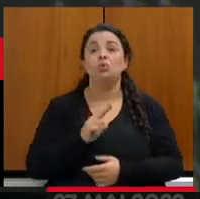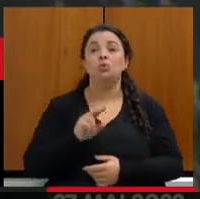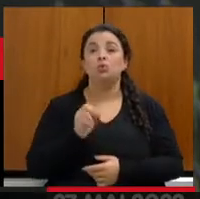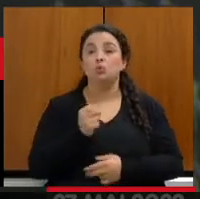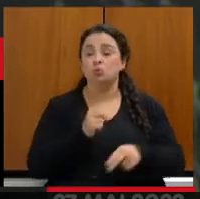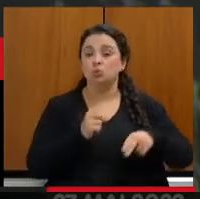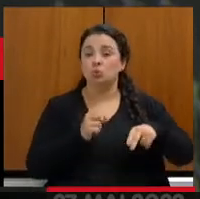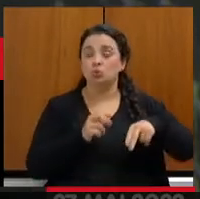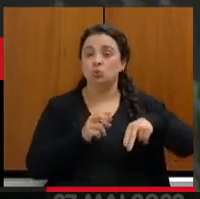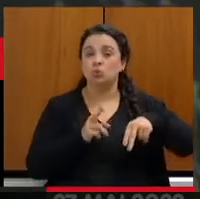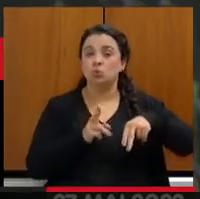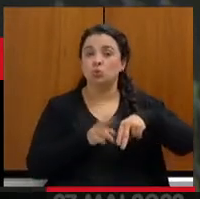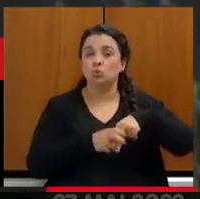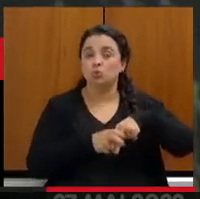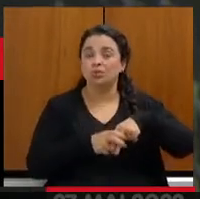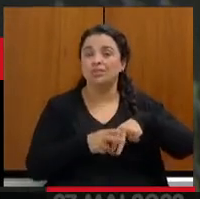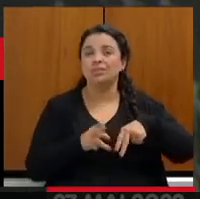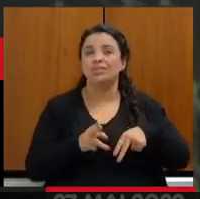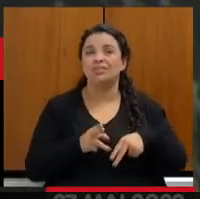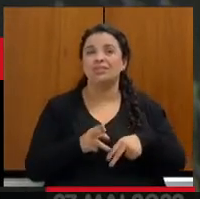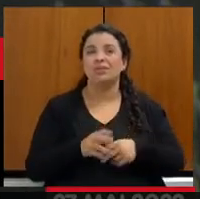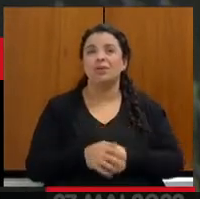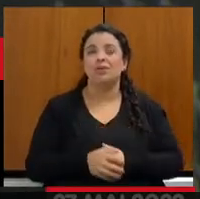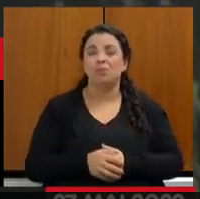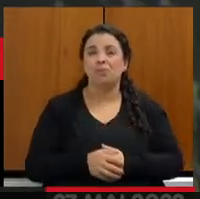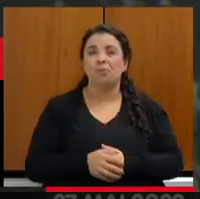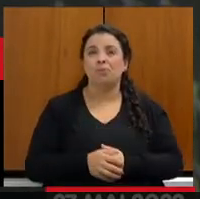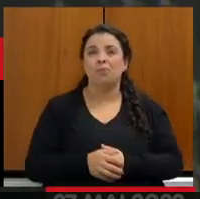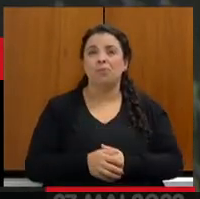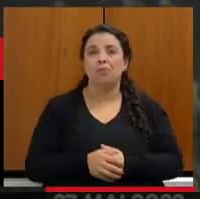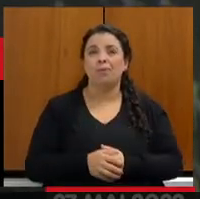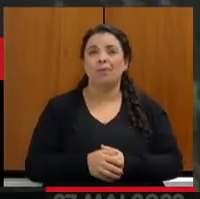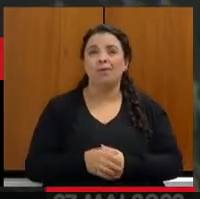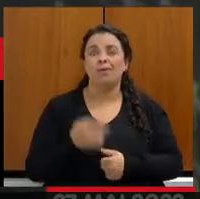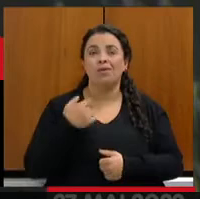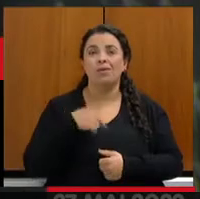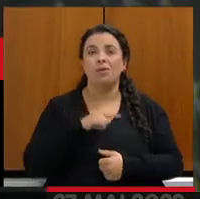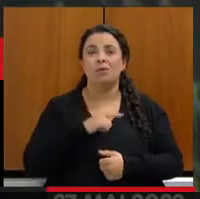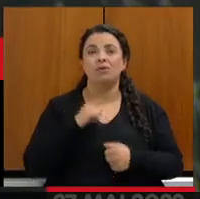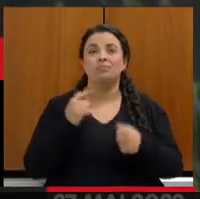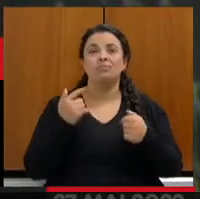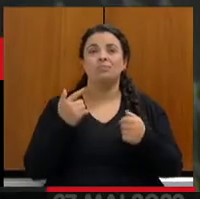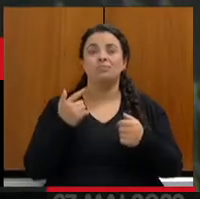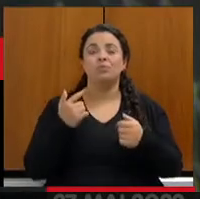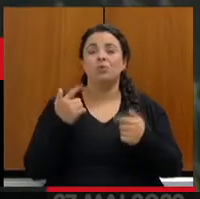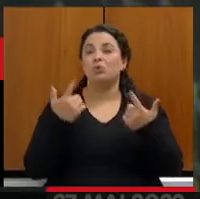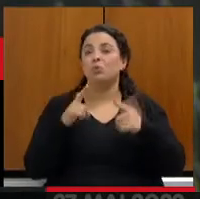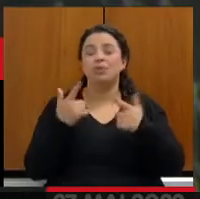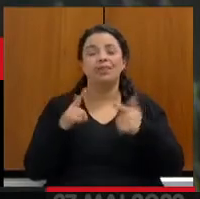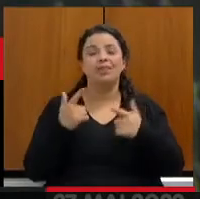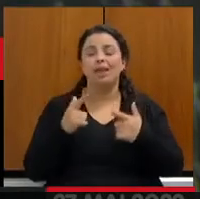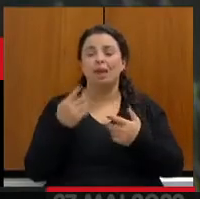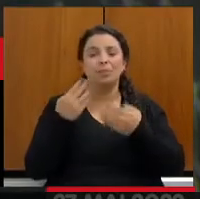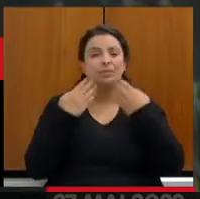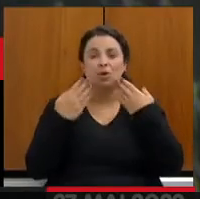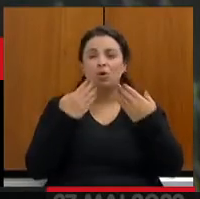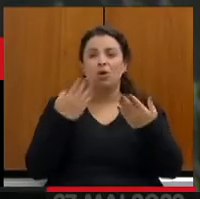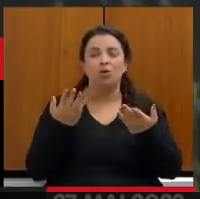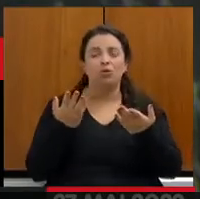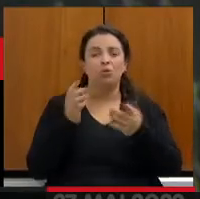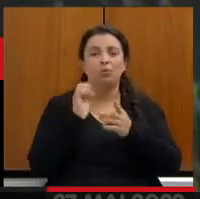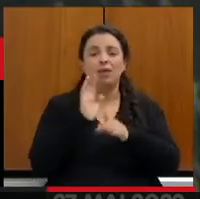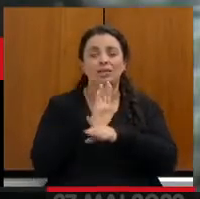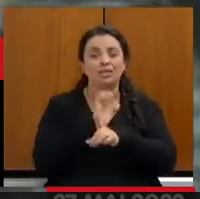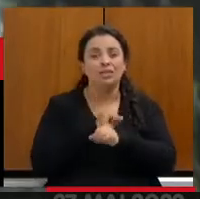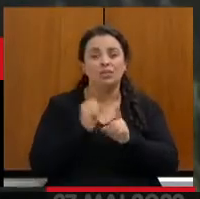nós não temos quem ampare nós não temos o psicólogo nós não temos assistente social